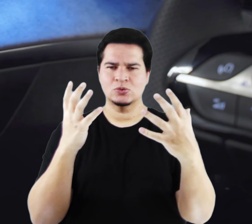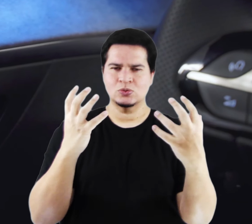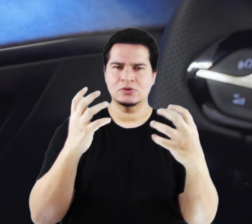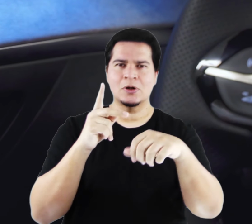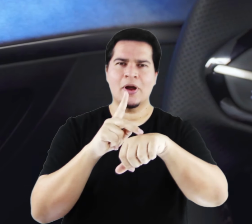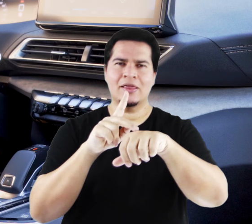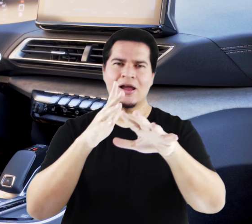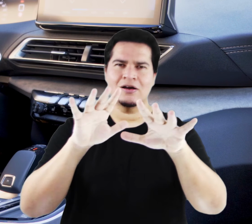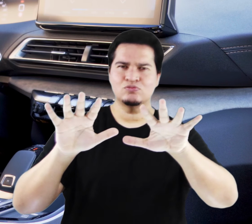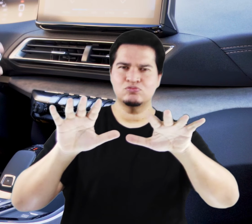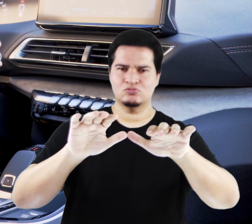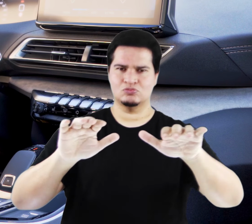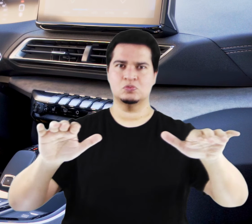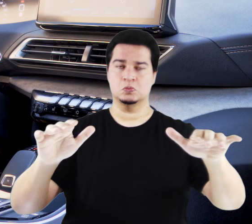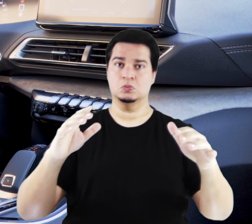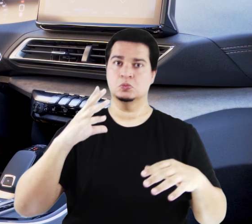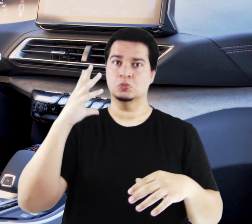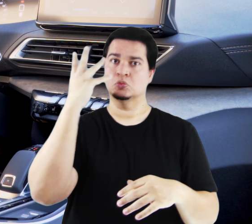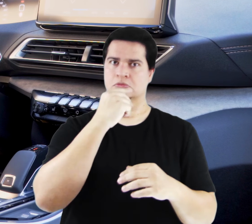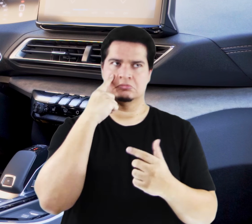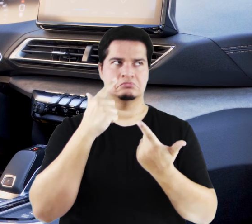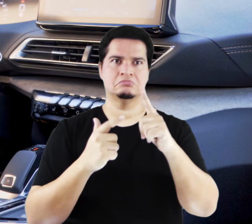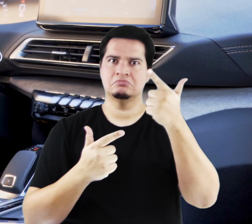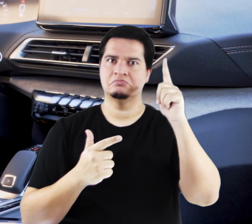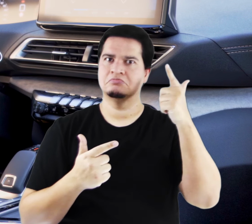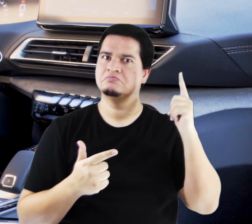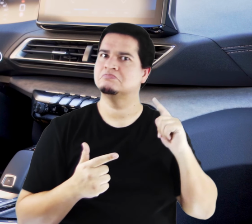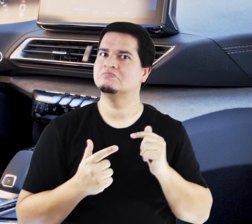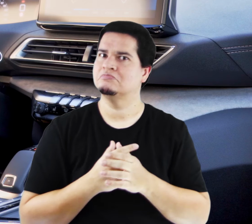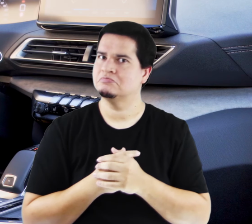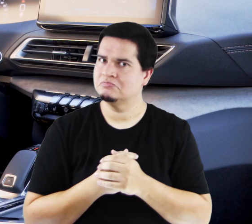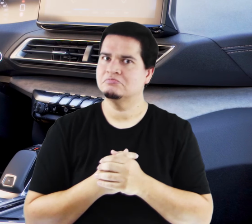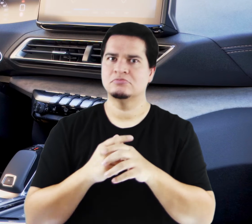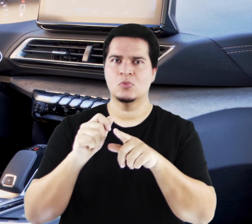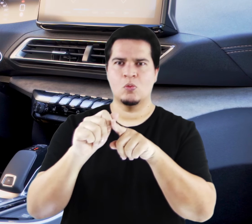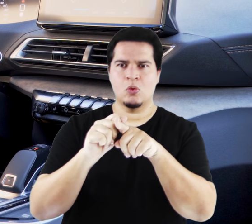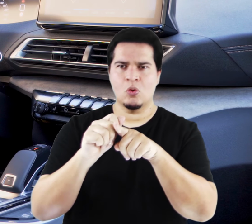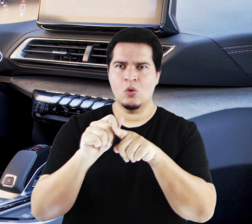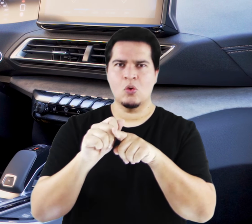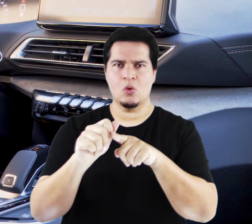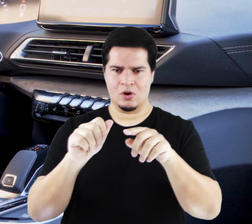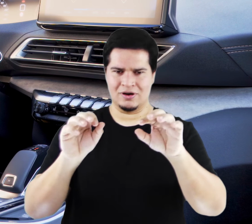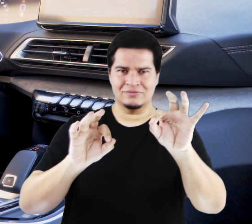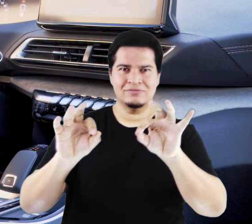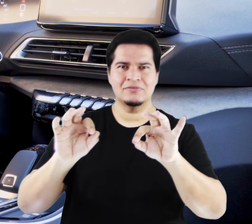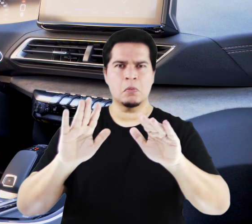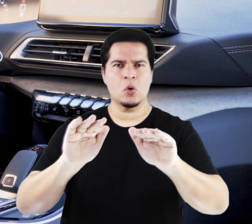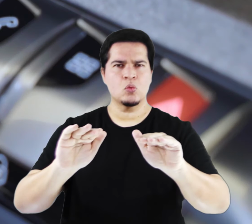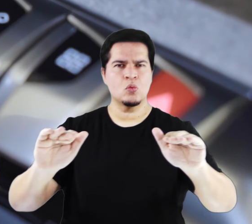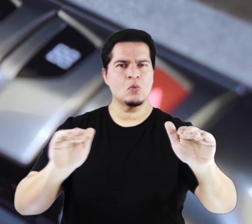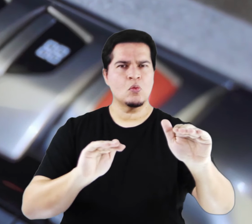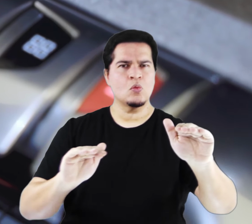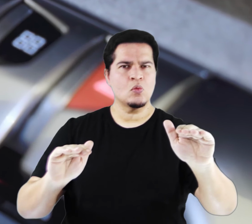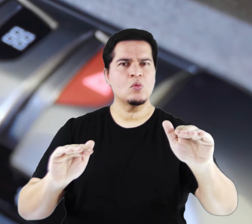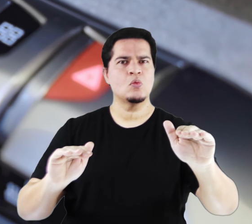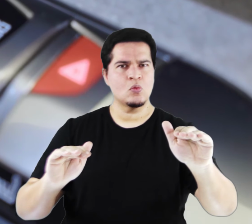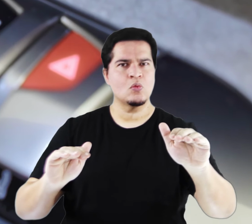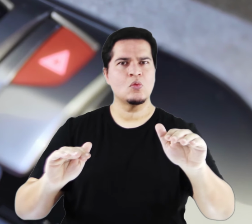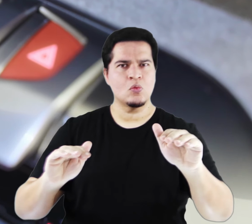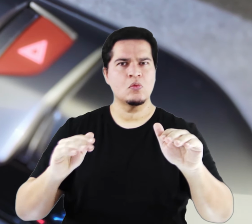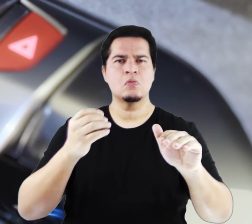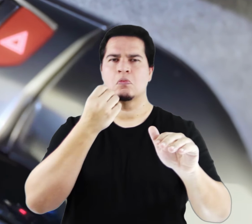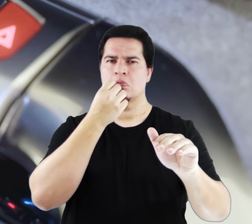de percepção visual que você não vê nos veículos no mercado, né? Então tudo emborrachado nessa parte superior do painel. A gente tem uma seleção de